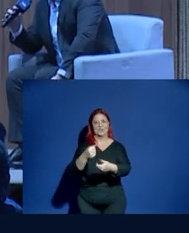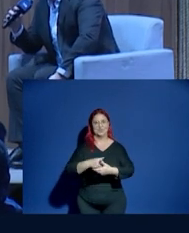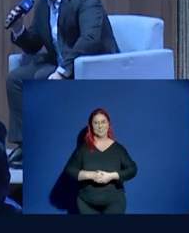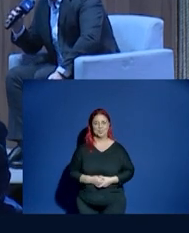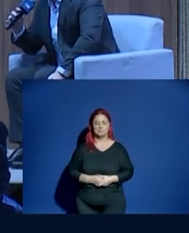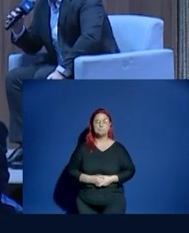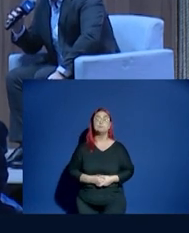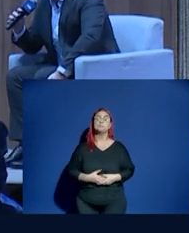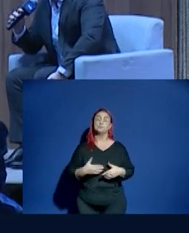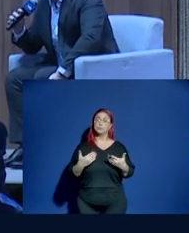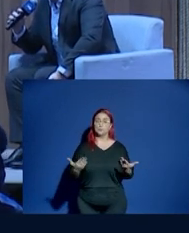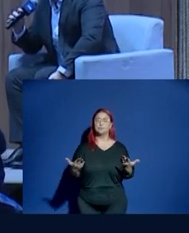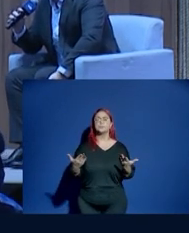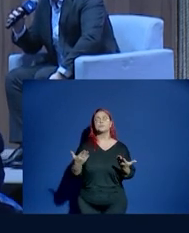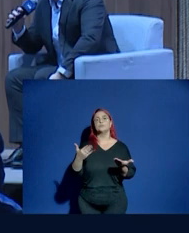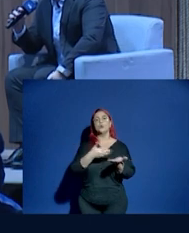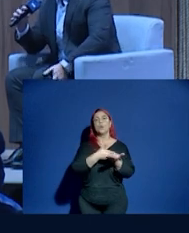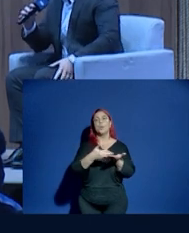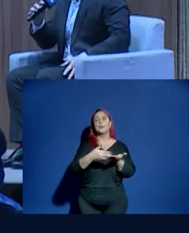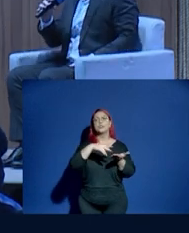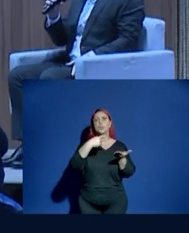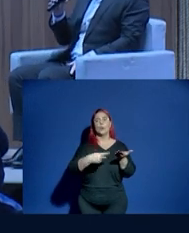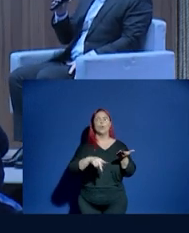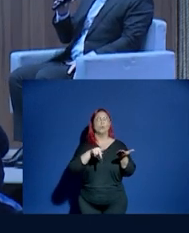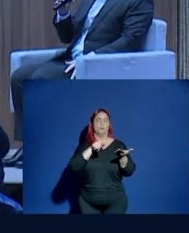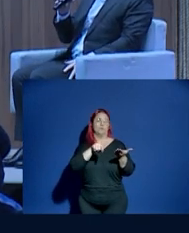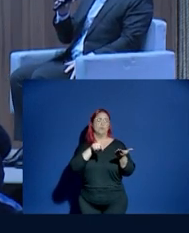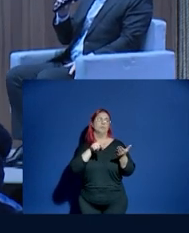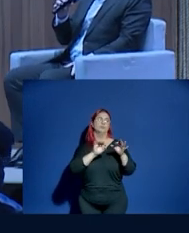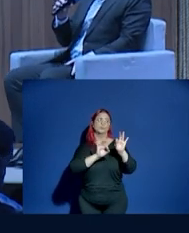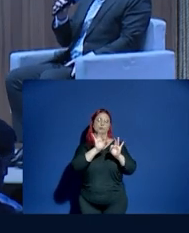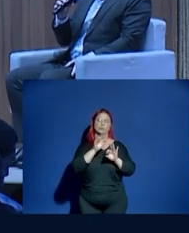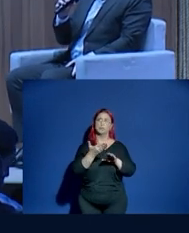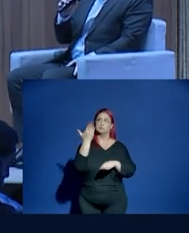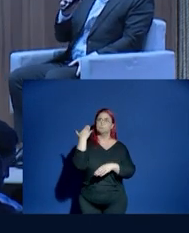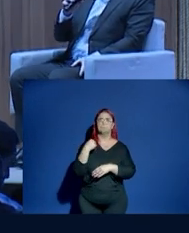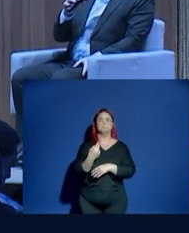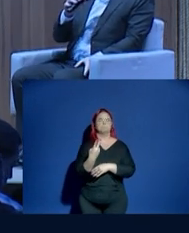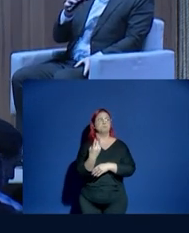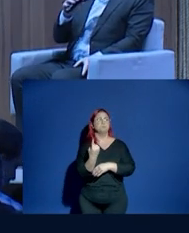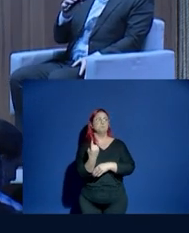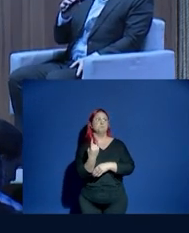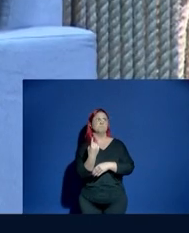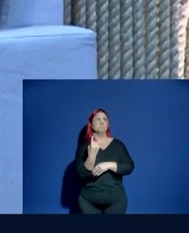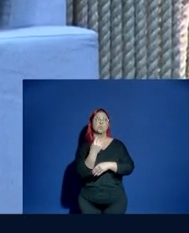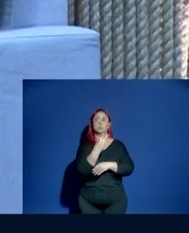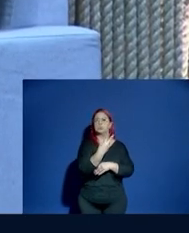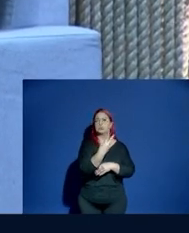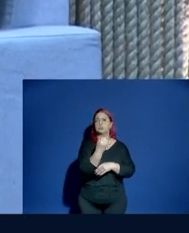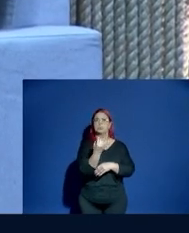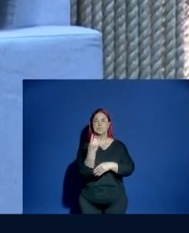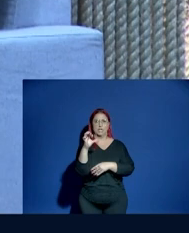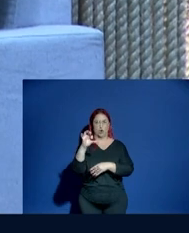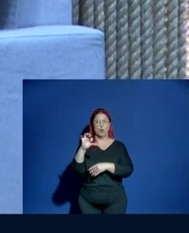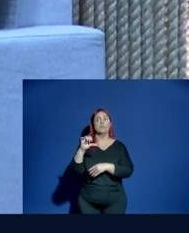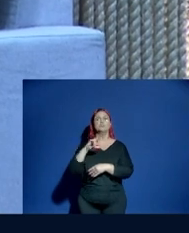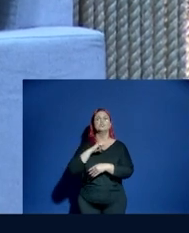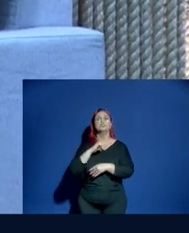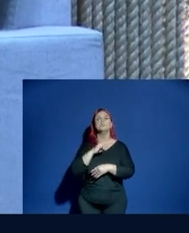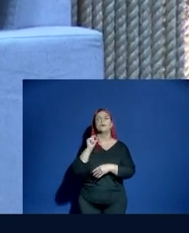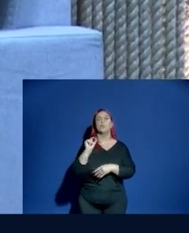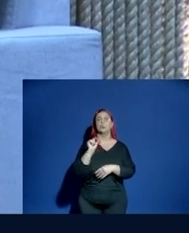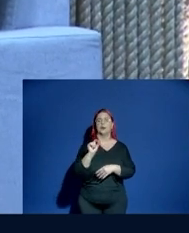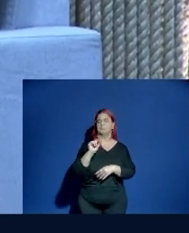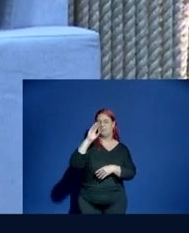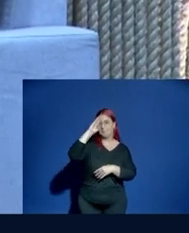quando a gente começou o projeto da Wizard em 2018/2019 a gente tinha basicamente dois pilares básicos para ser perseguidos